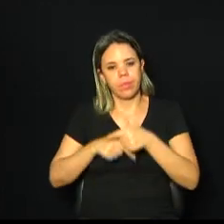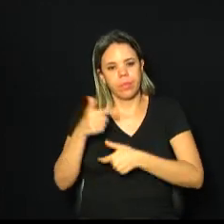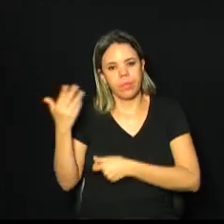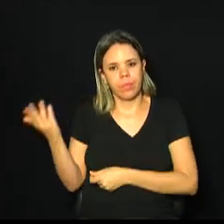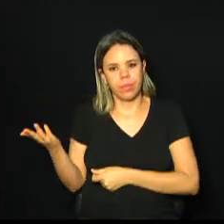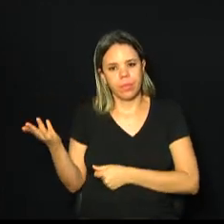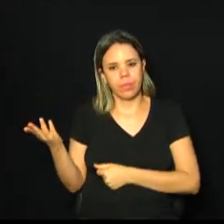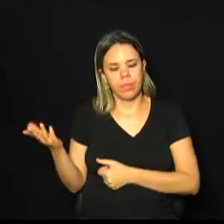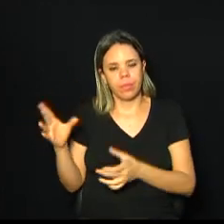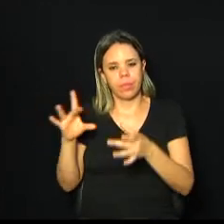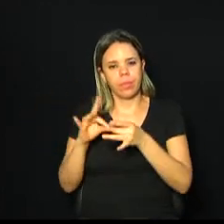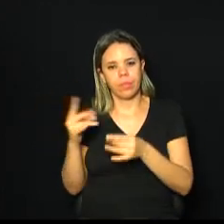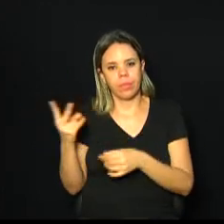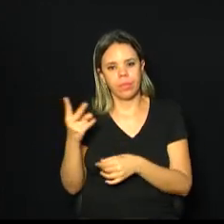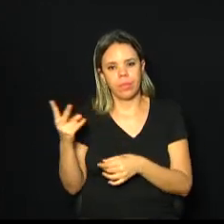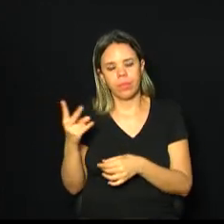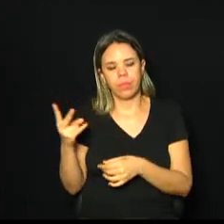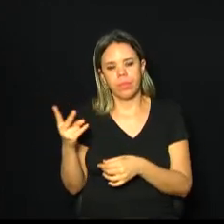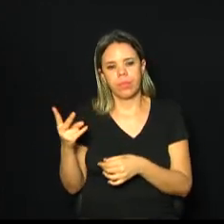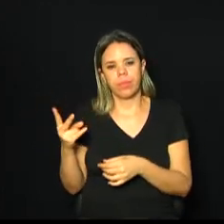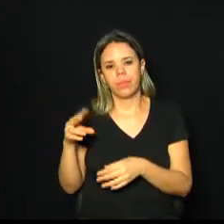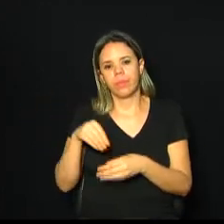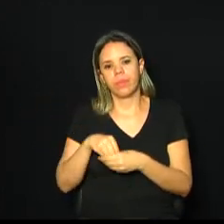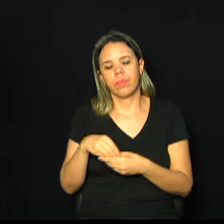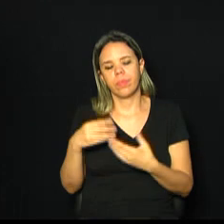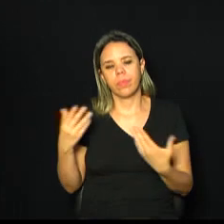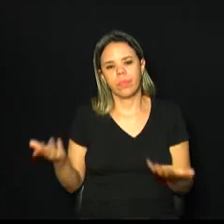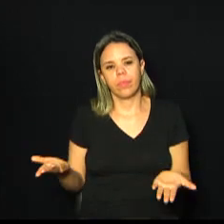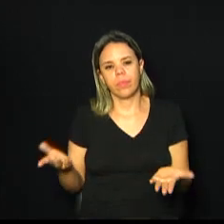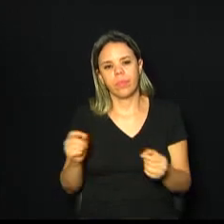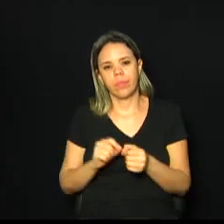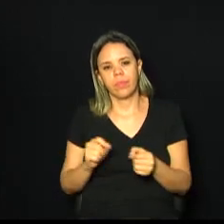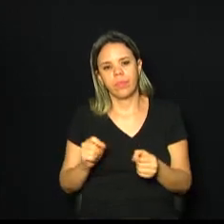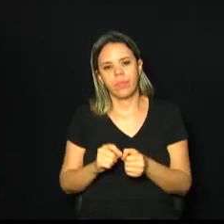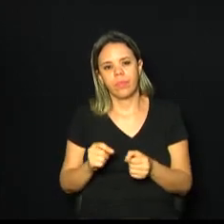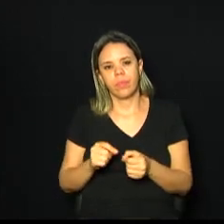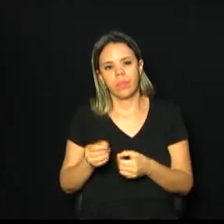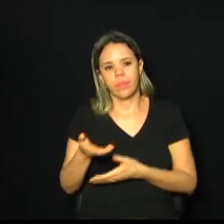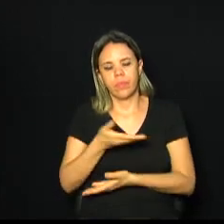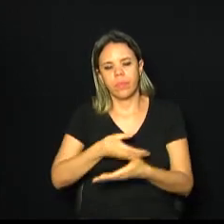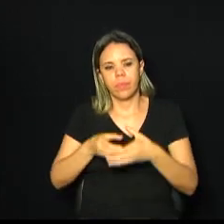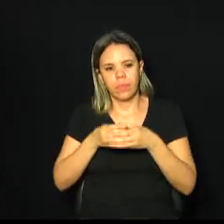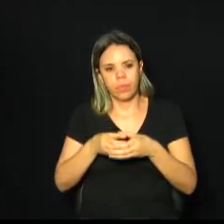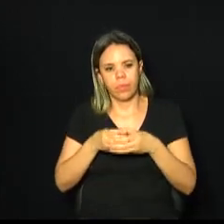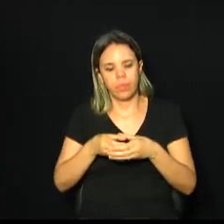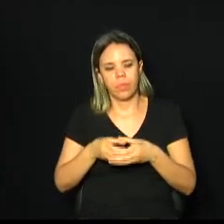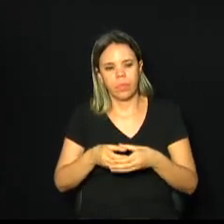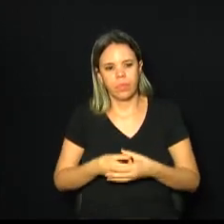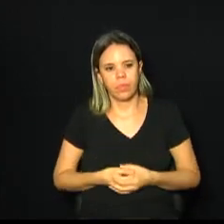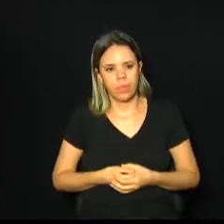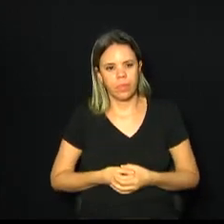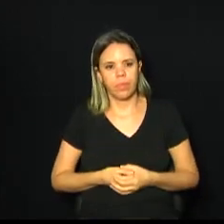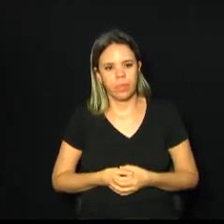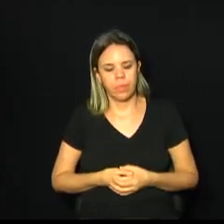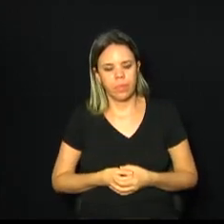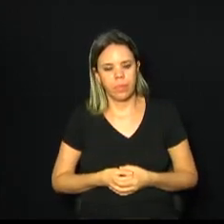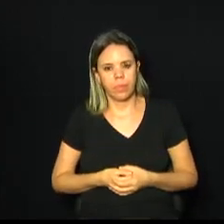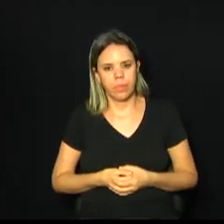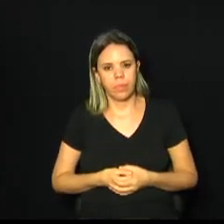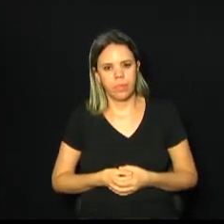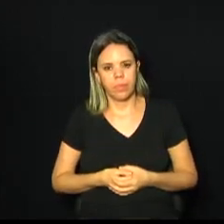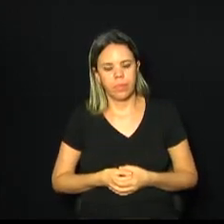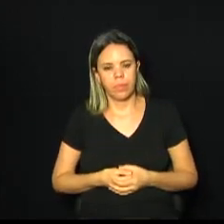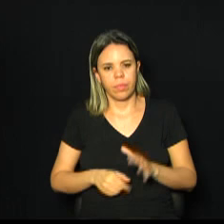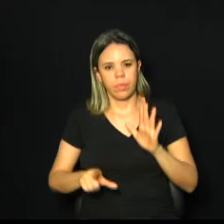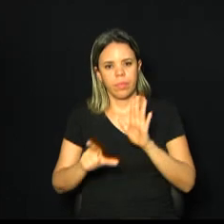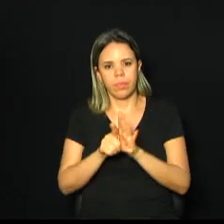que vai ligar os dois mundos, né, internos e externos, e fazer com que eles convivam de forma harmônica. A lei é